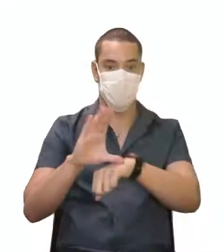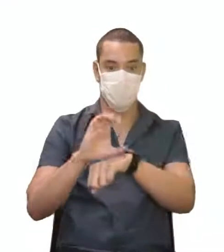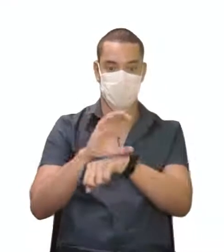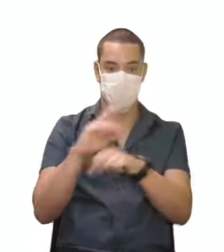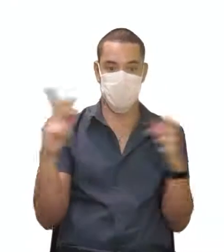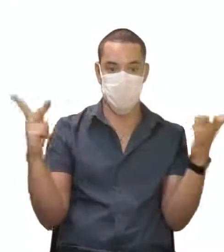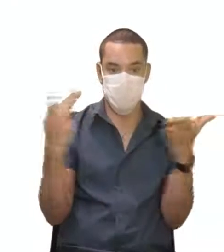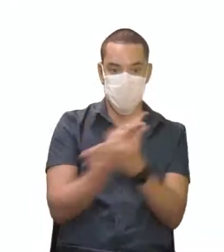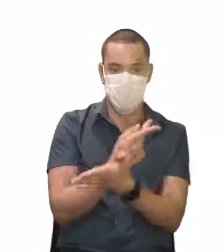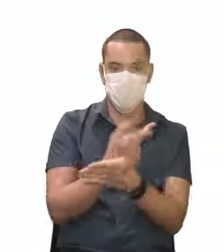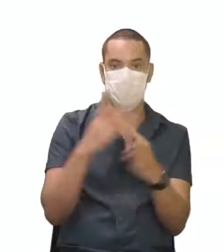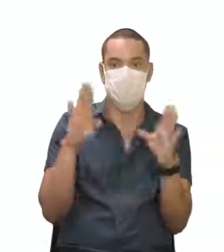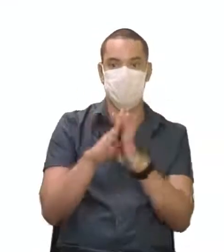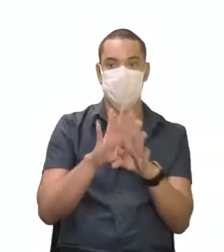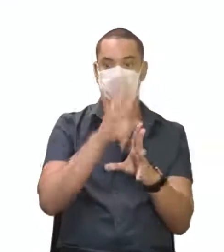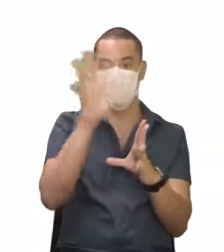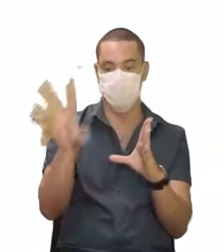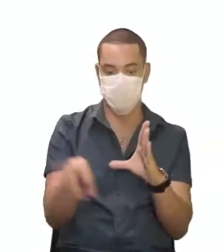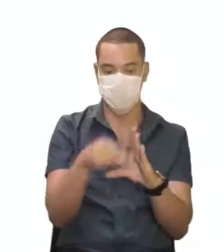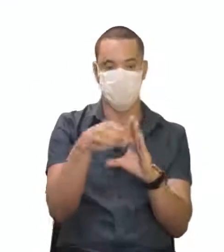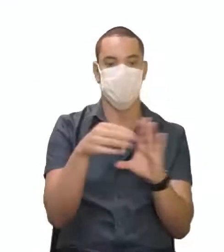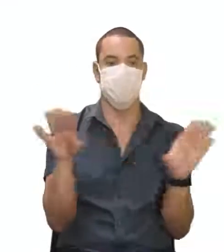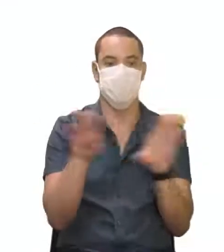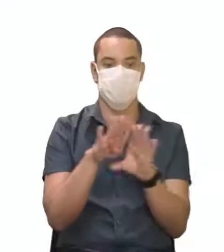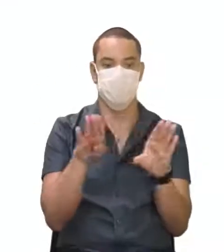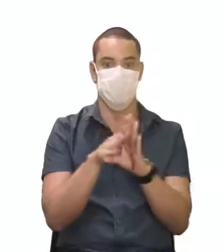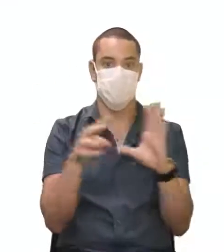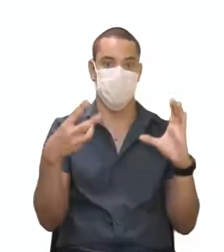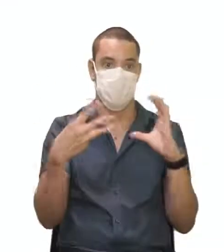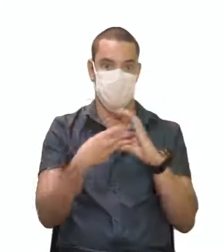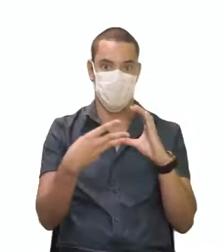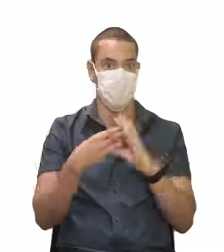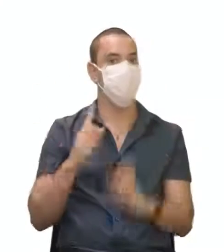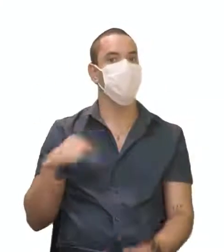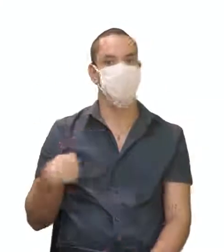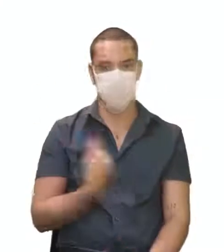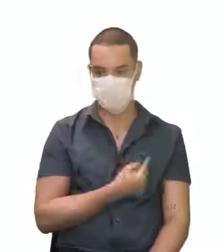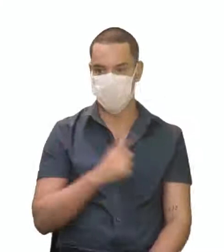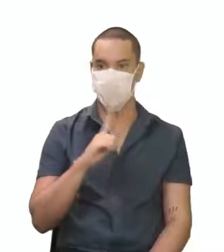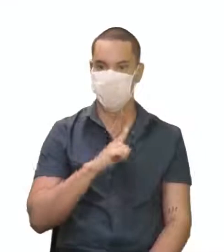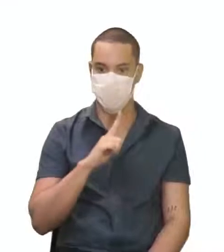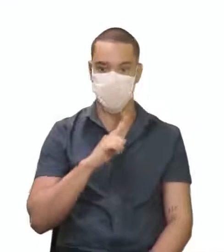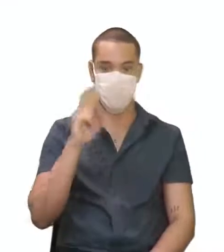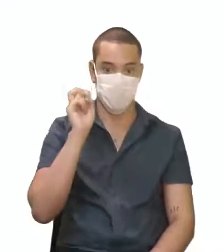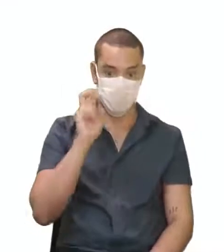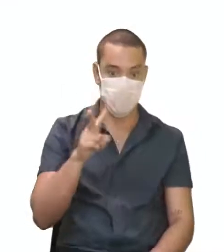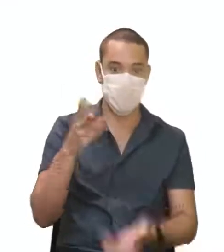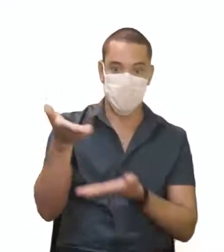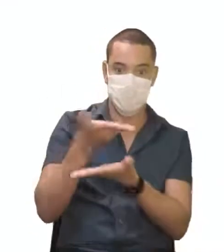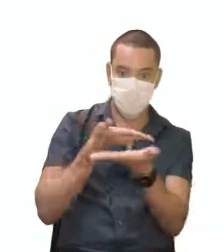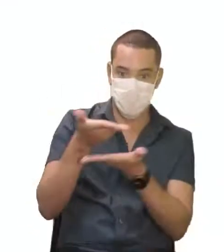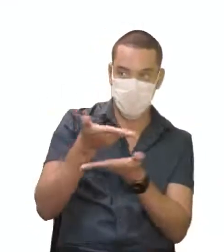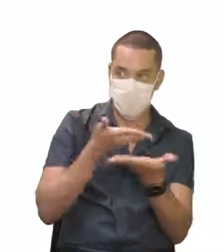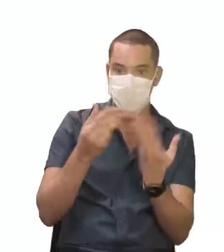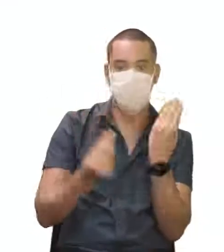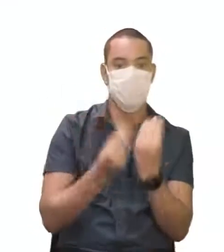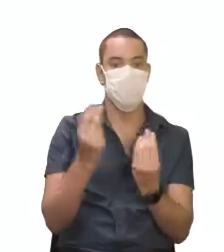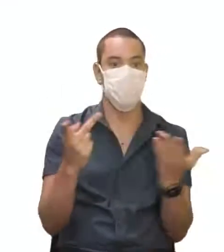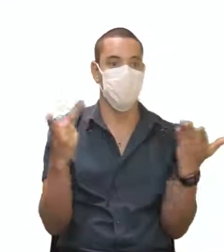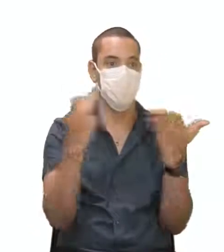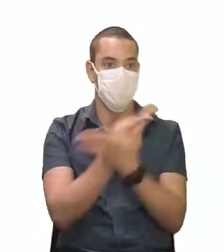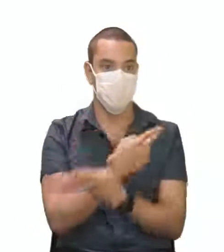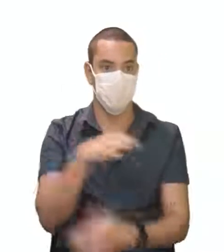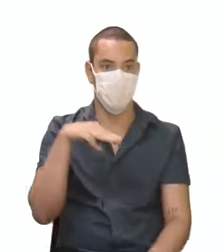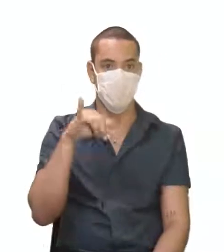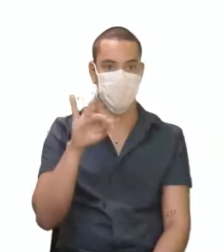lesionados e a reposição também. Nós vamos ter elas envolvidas, ou o processo de divisão